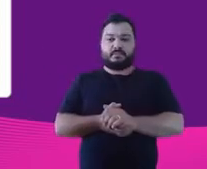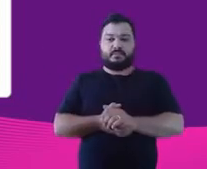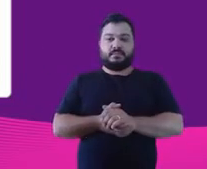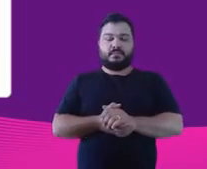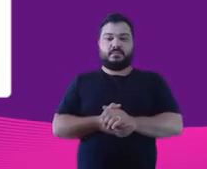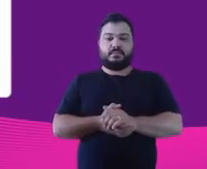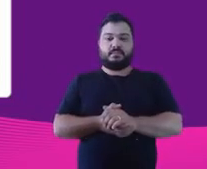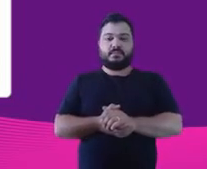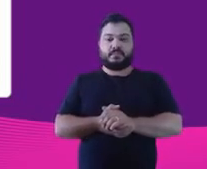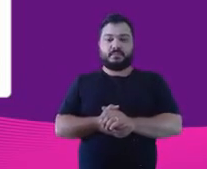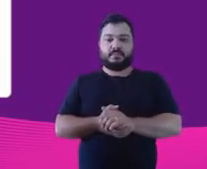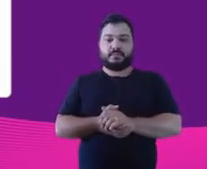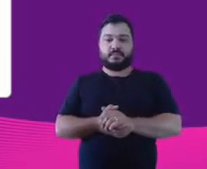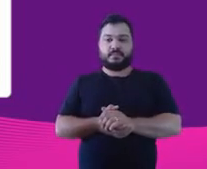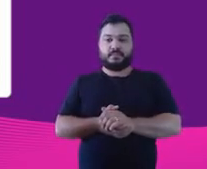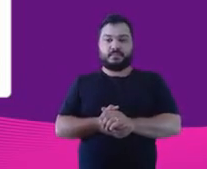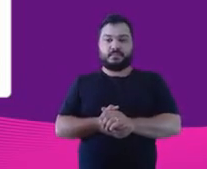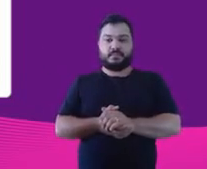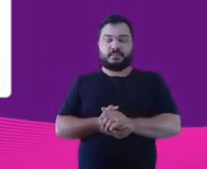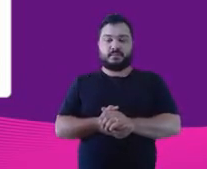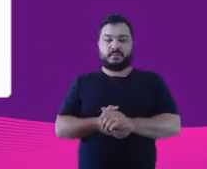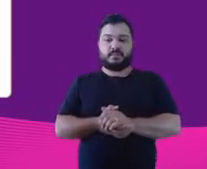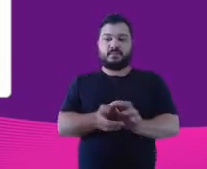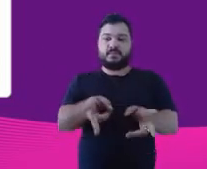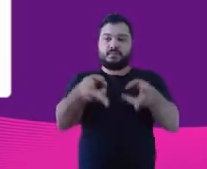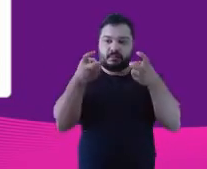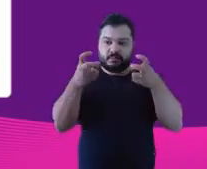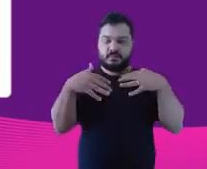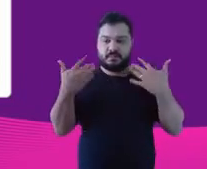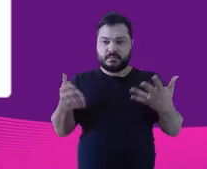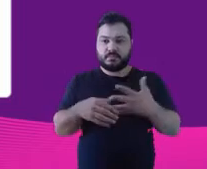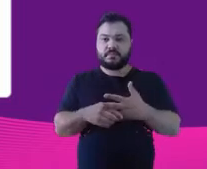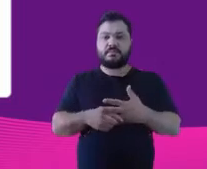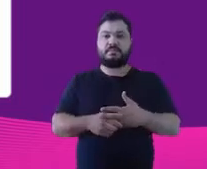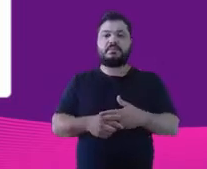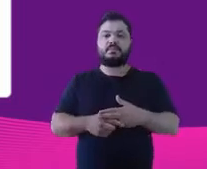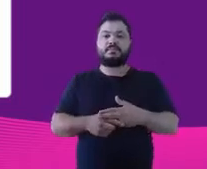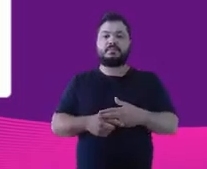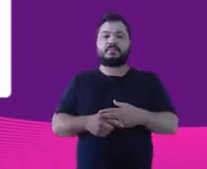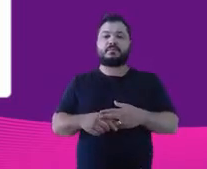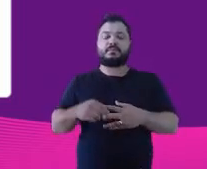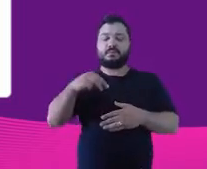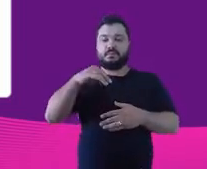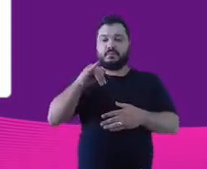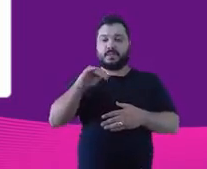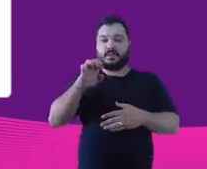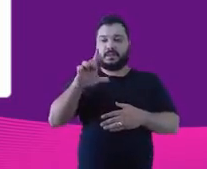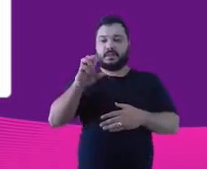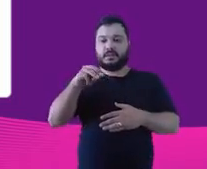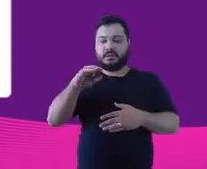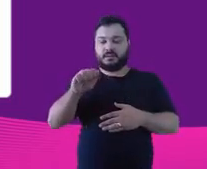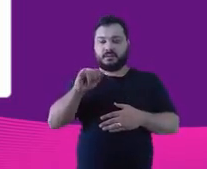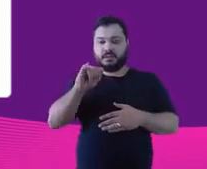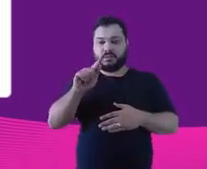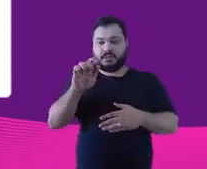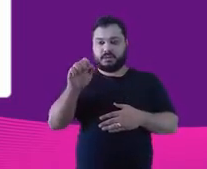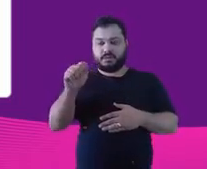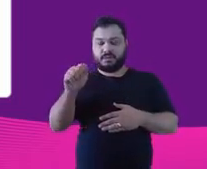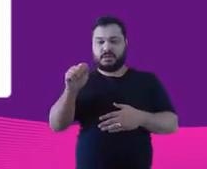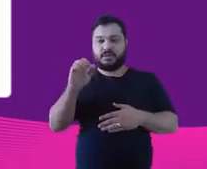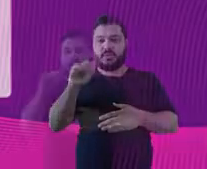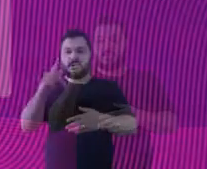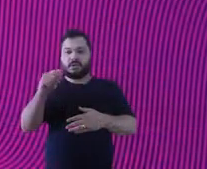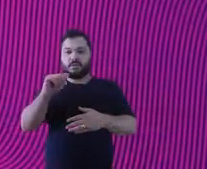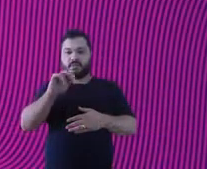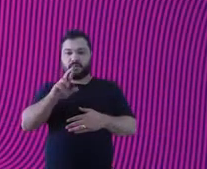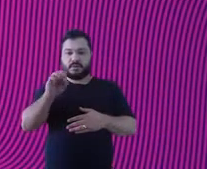lítica. O diagnóstico, então, desse paciente foi de um mieloma múltiplo IgA-capa, RSS